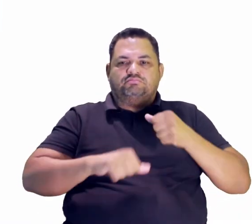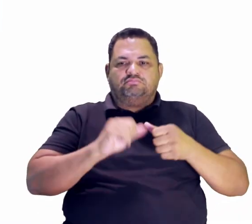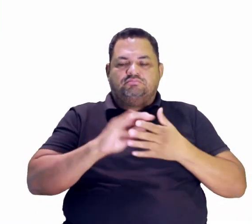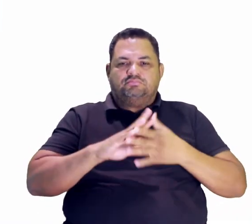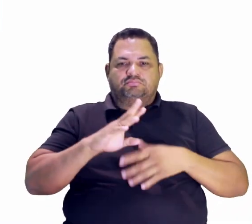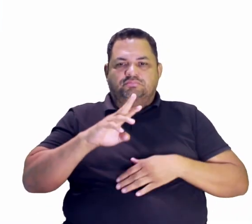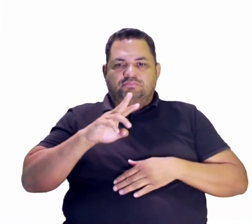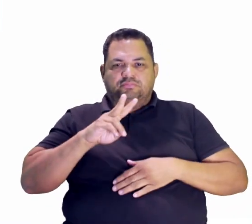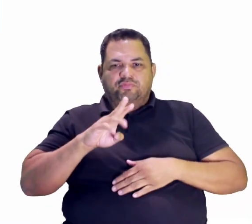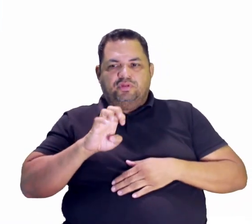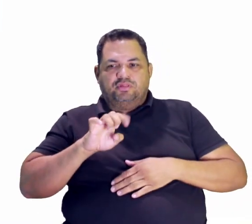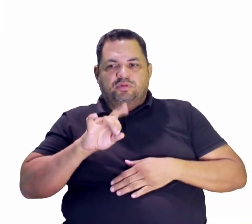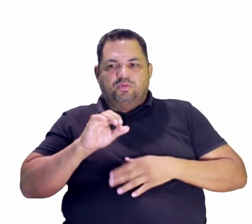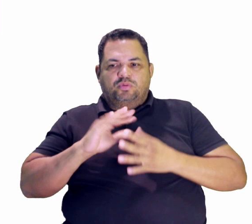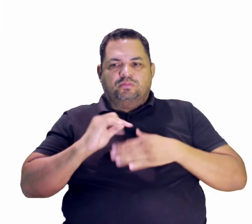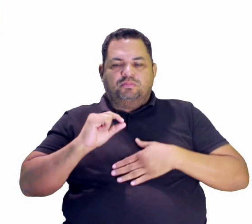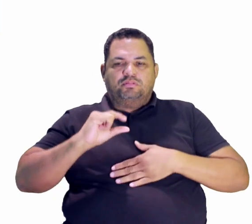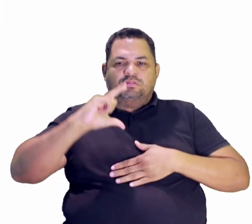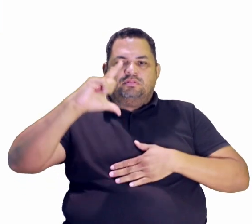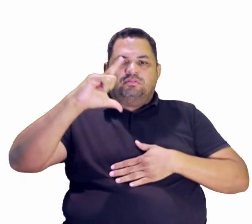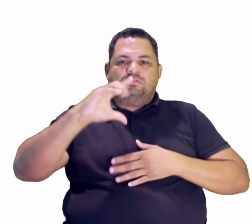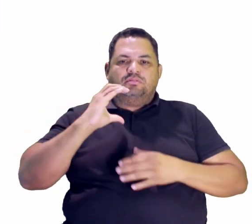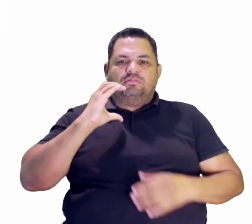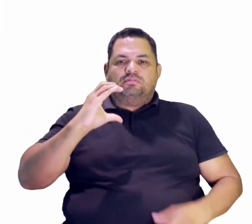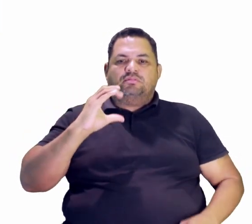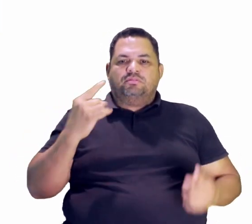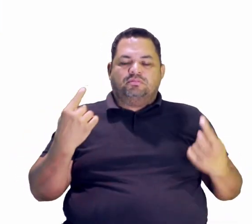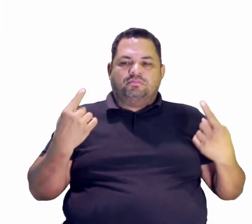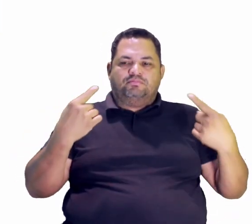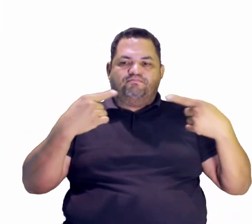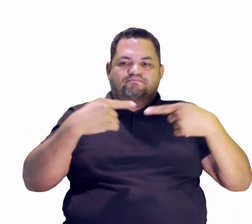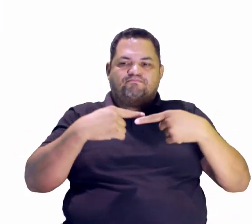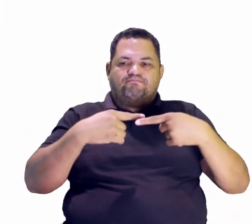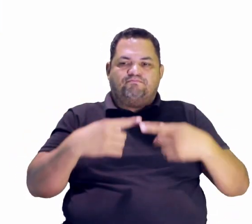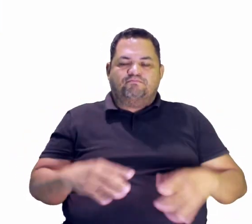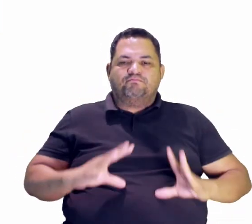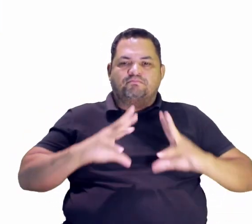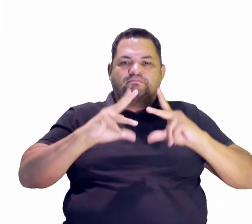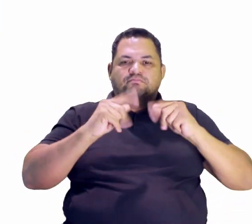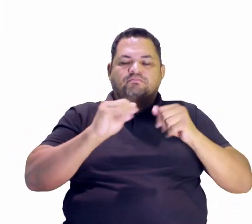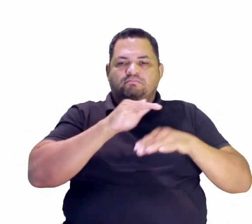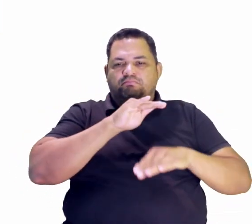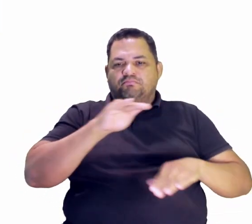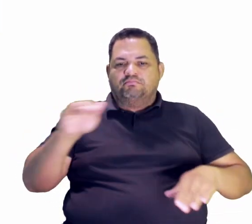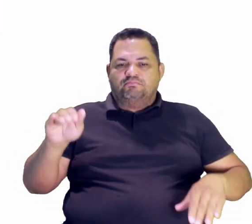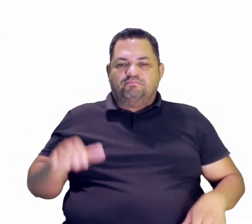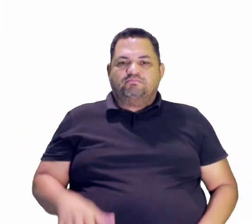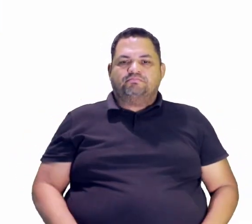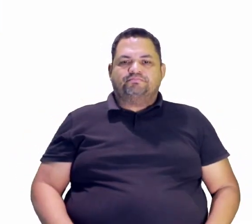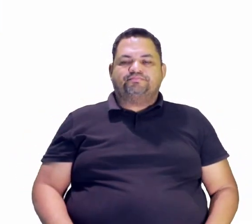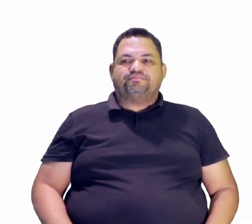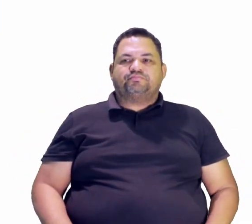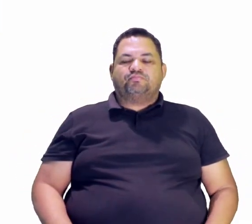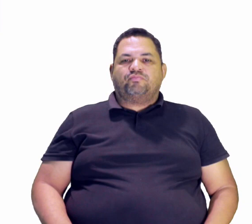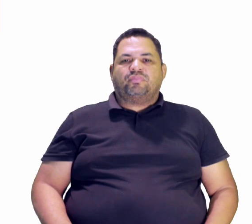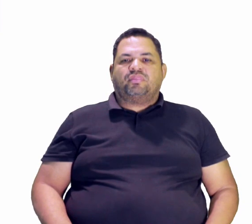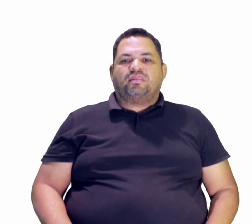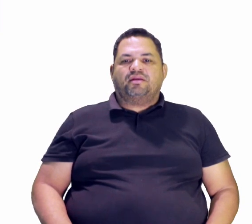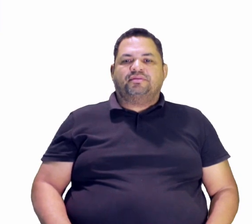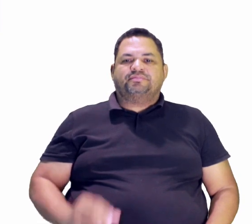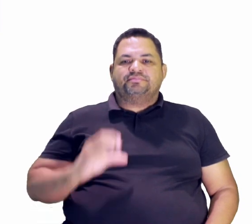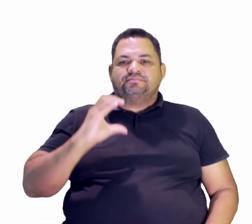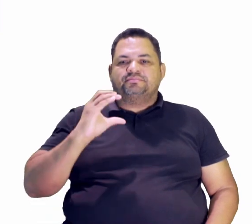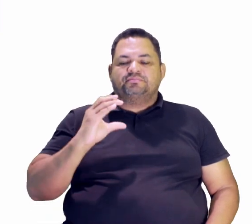maior. Só que o C é interessante, que o C é contrário. Todos são horizontais, tem que ficar na mesma linha. Só que o C